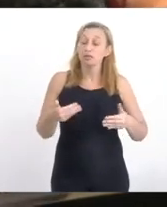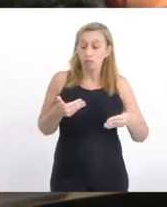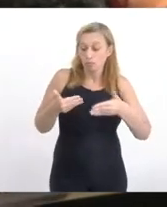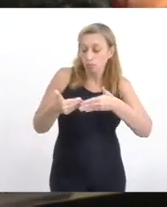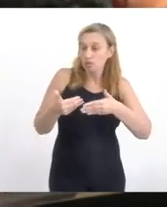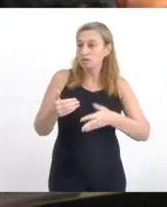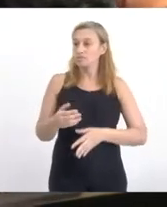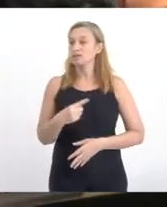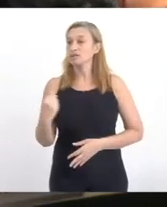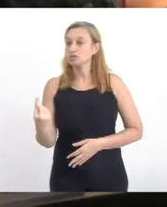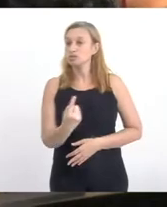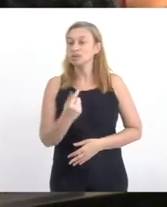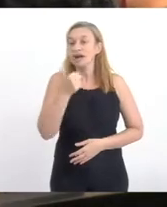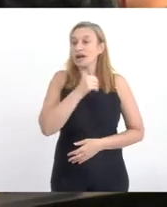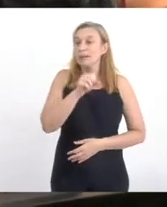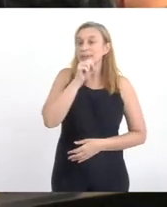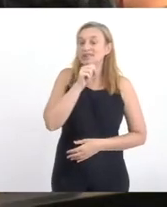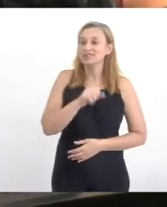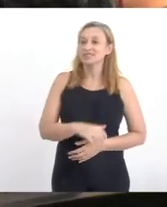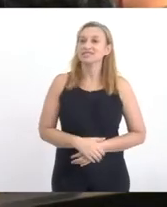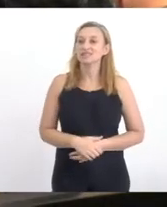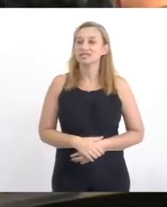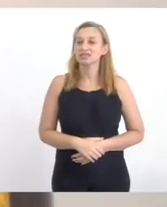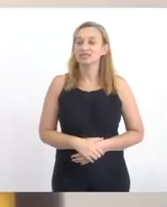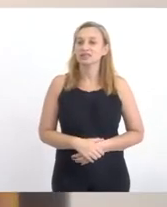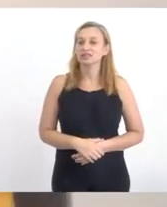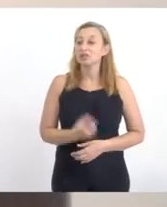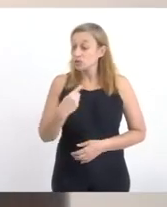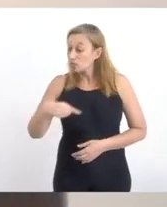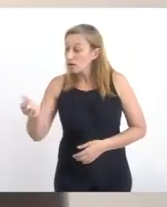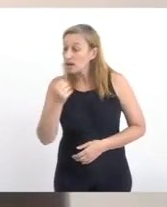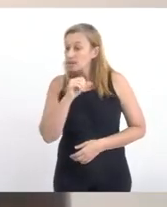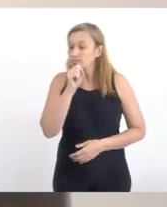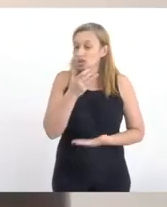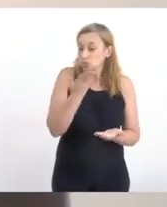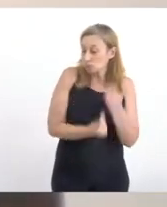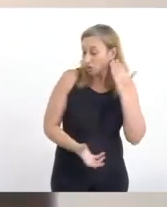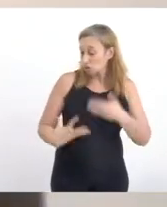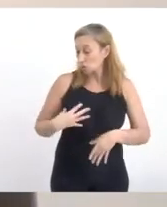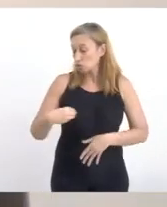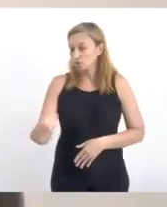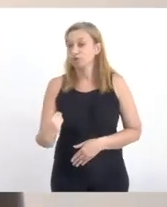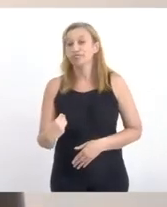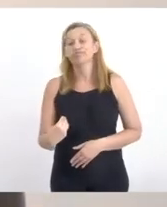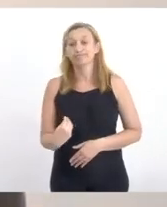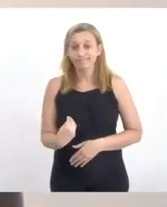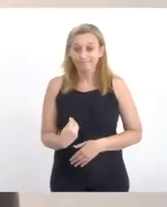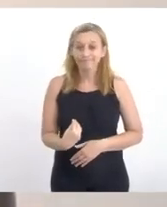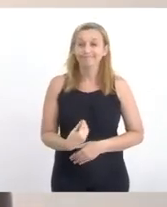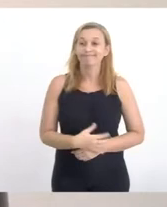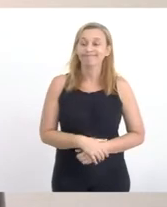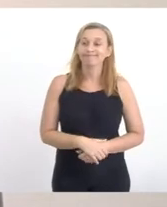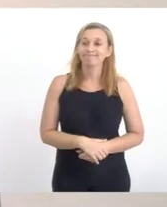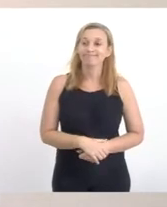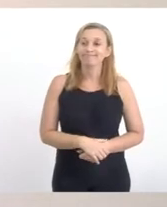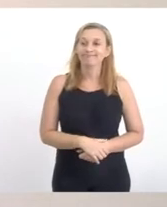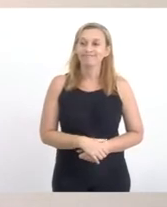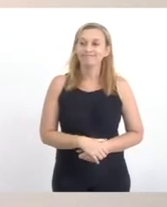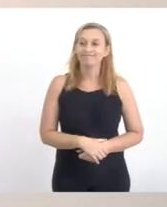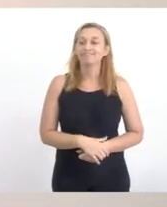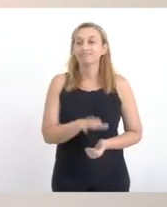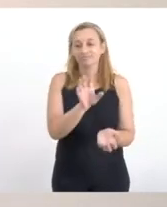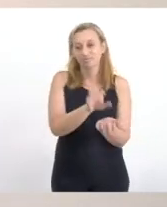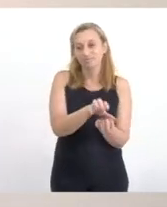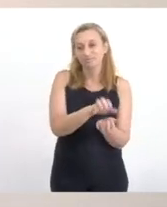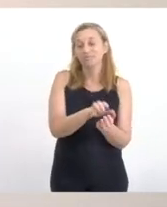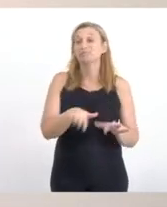aproximar mos das Mães diz que foram as mães que perderam os filhos durante a chacina do